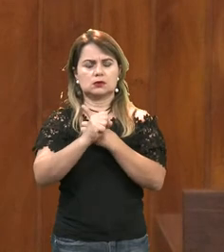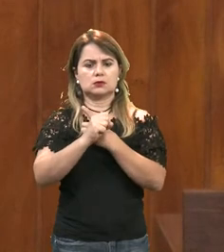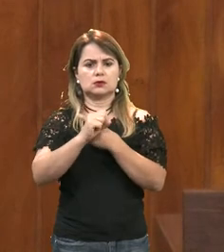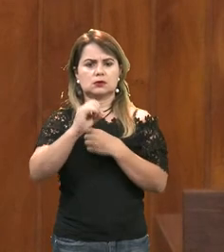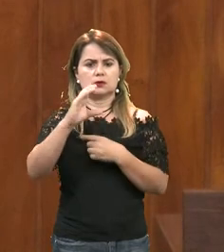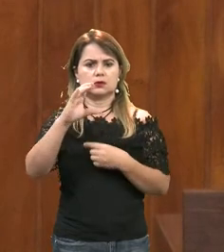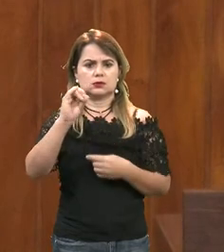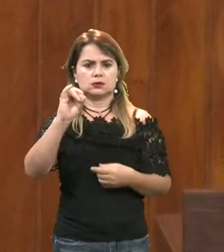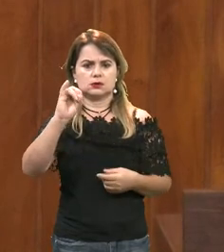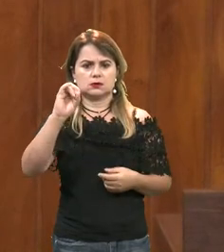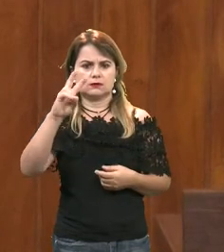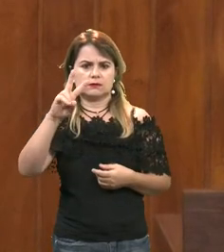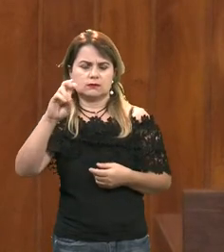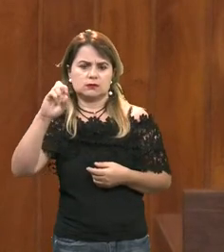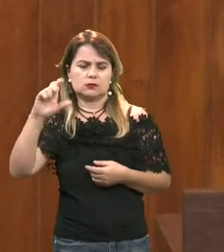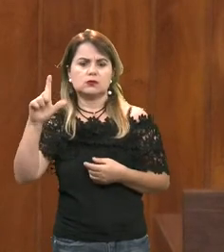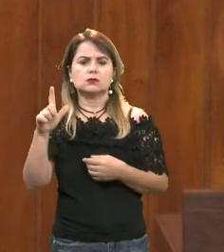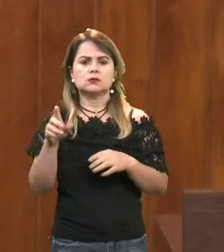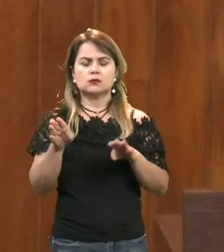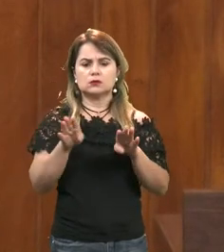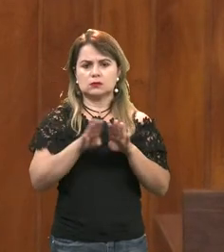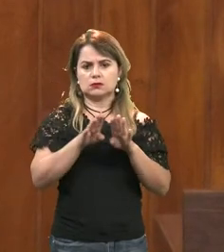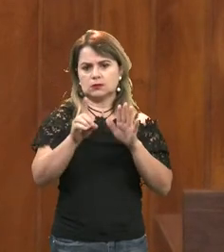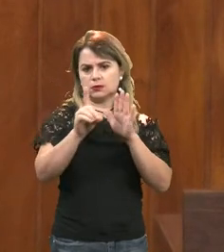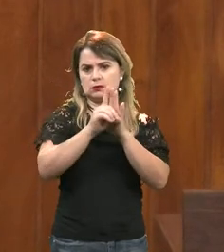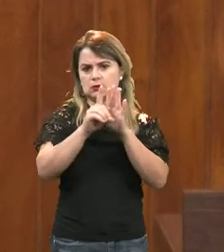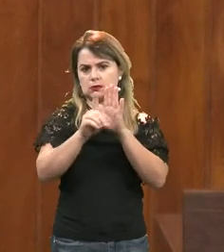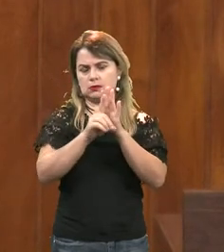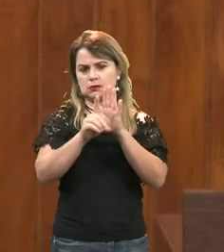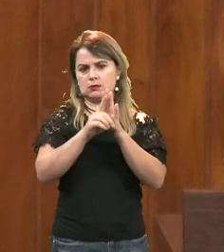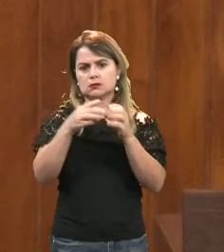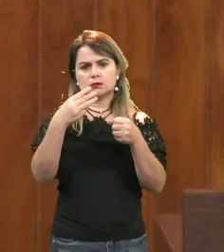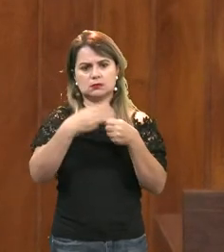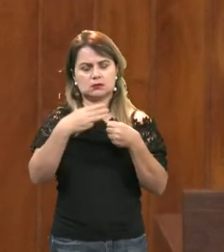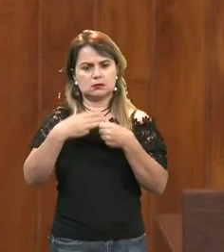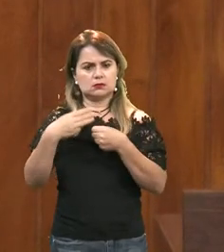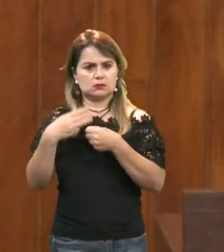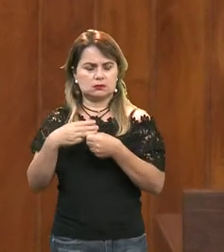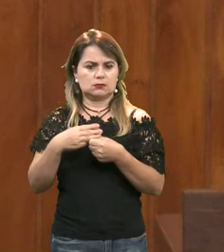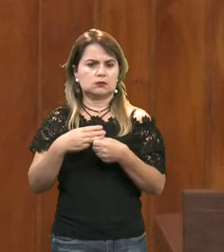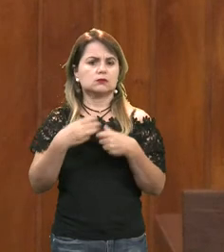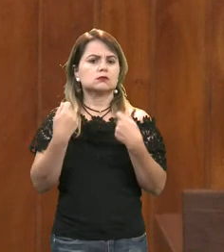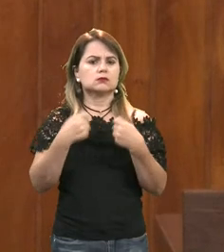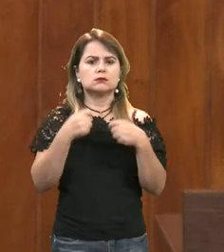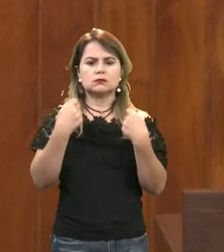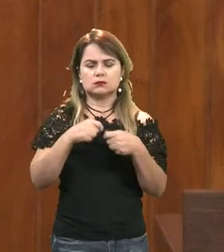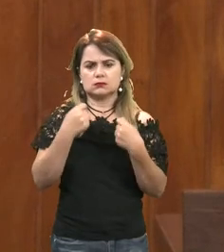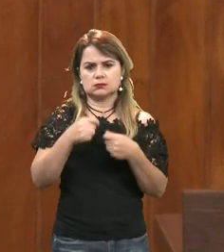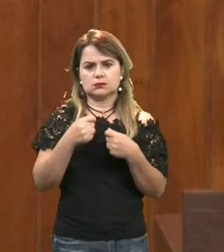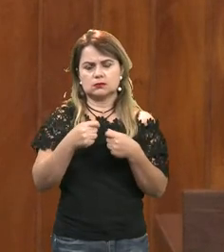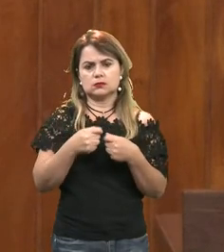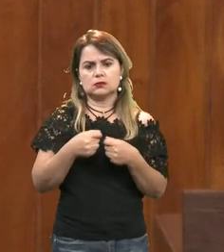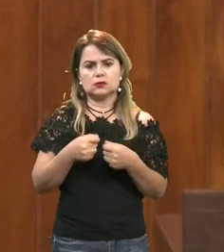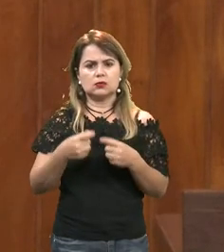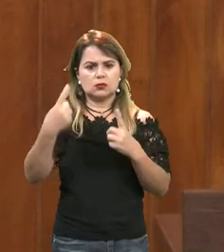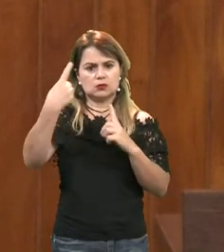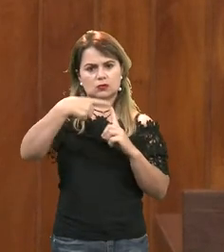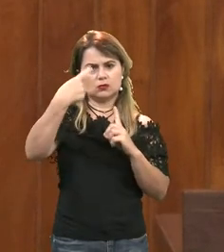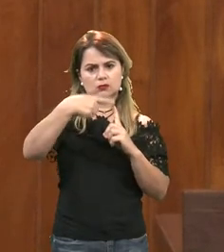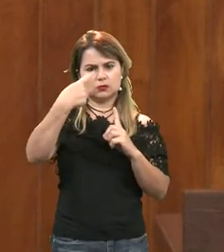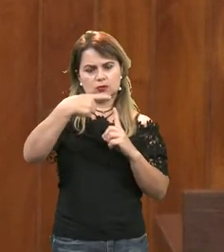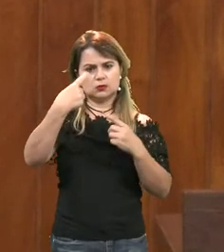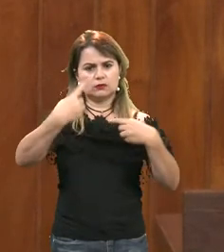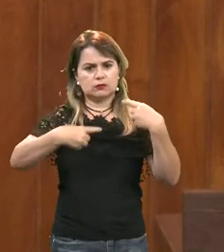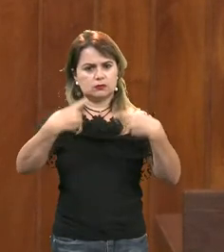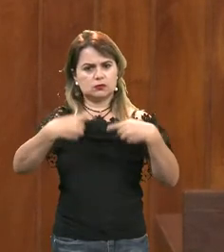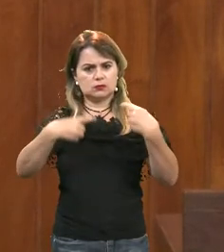que lhe serão conferidas por meio de decreto municipal, com a finalidade de construir a política